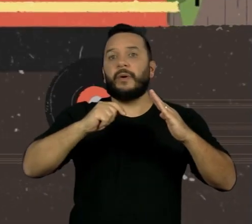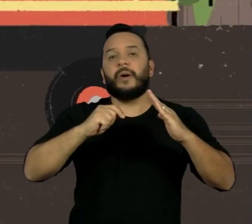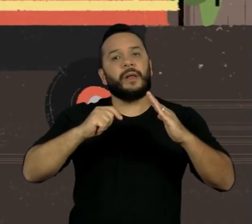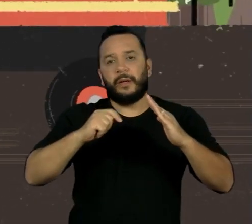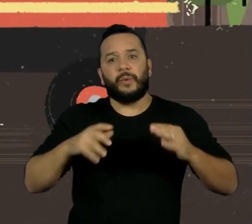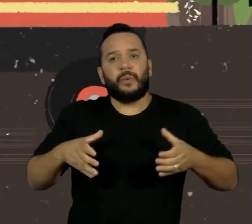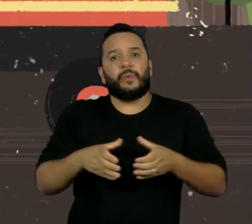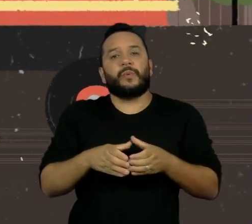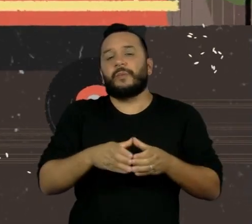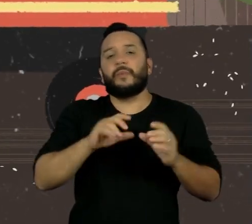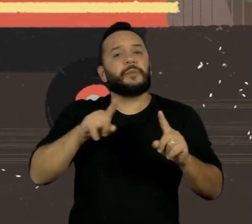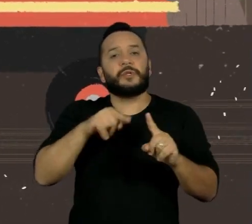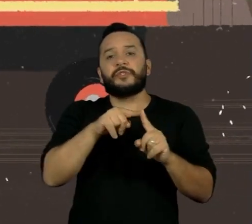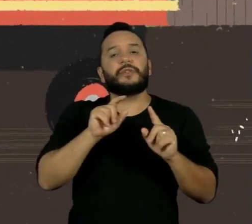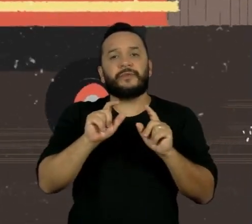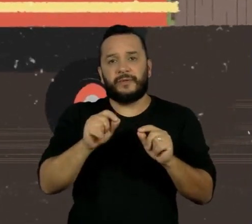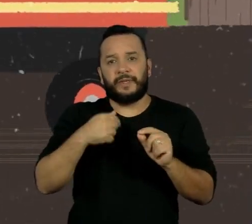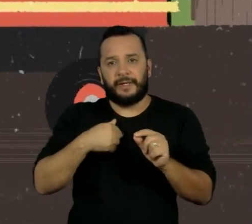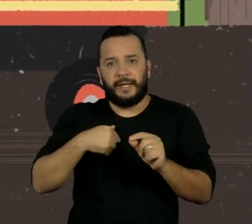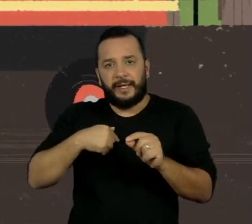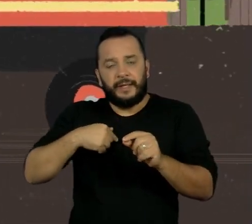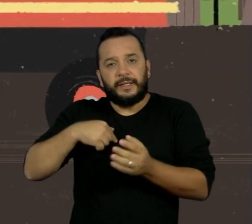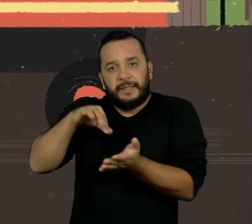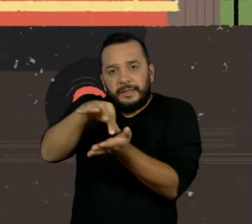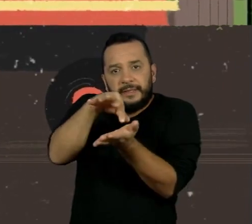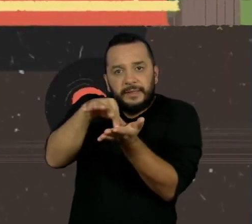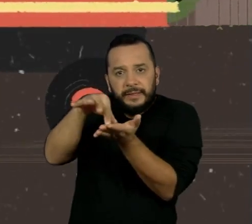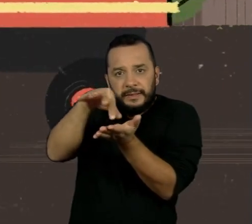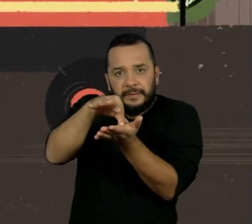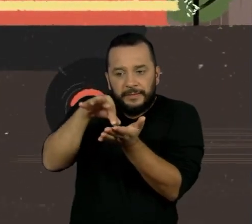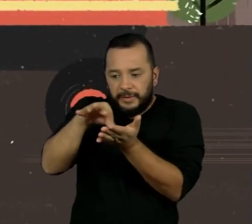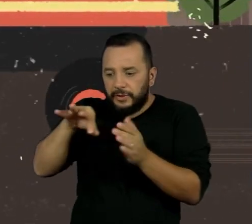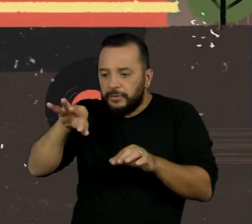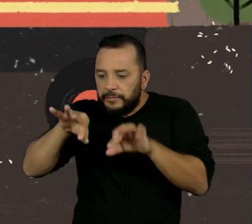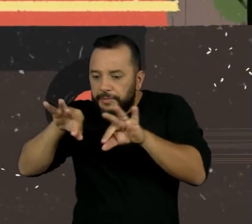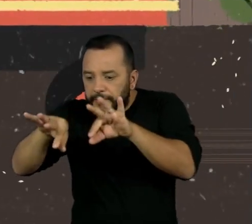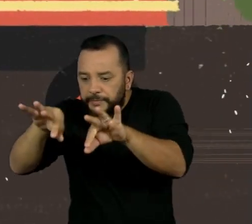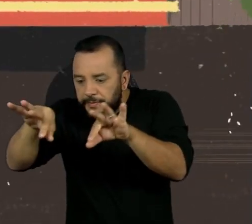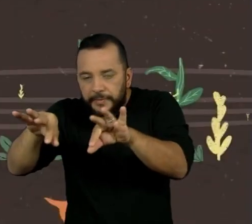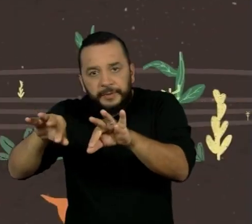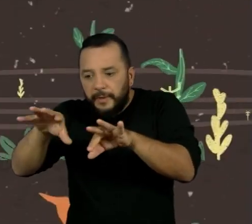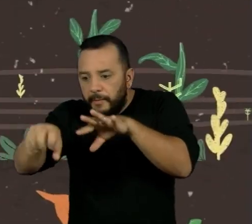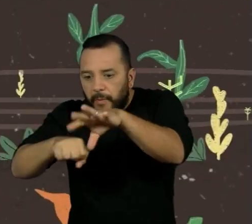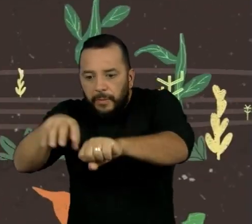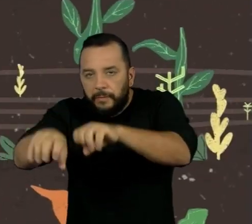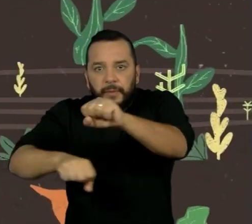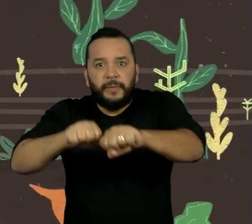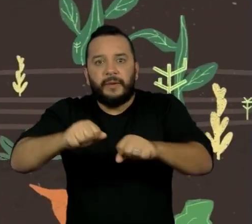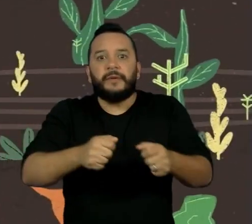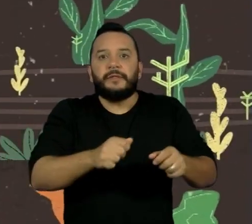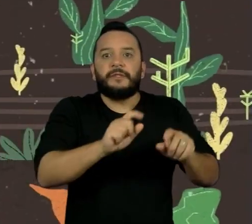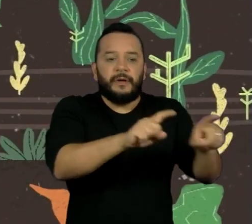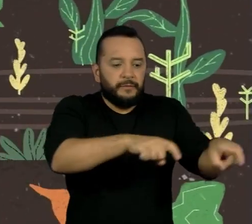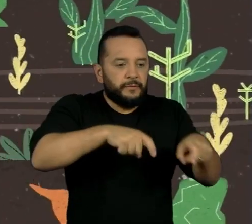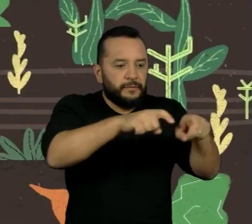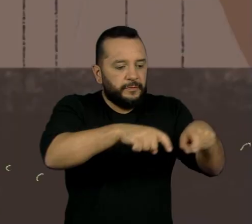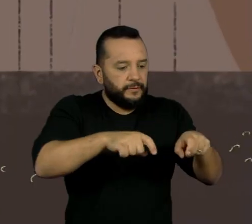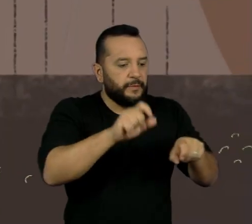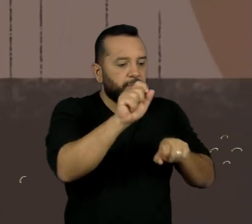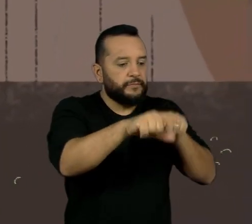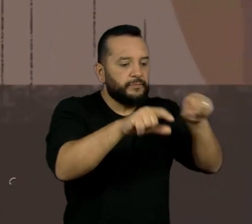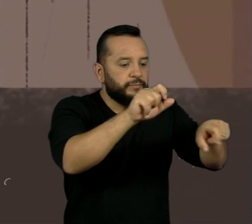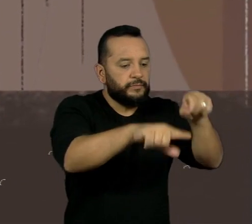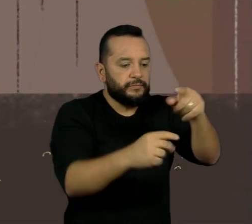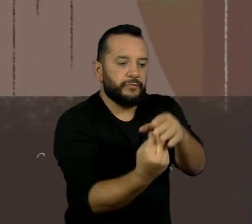comum: coletar e vender sementes nativas para plantar as florestas do futuro. Eu só